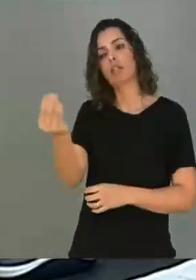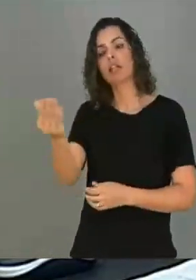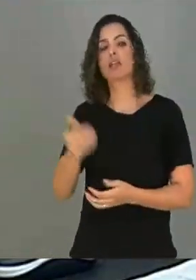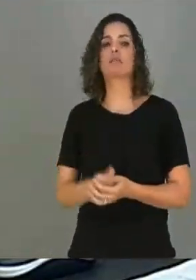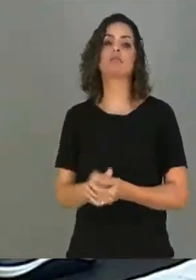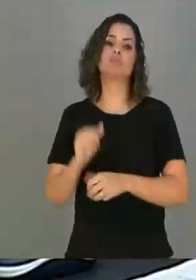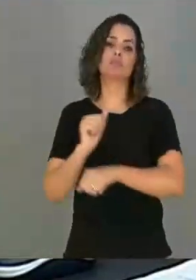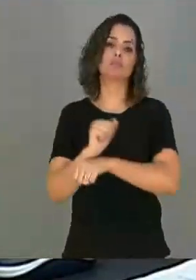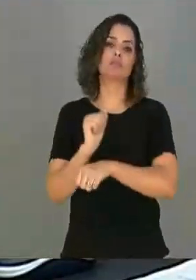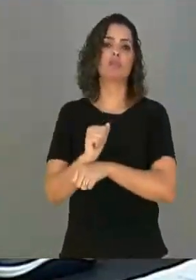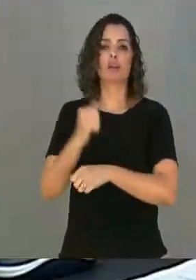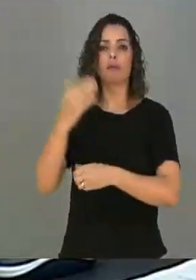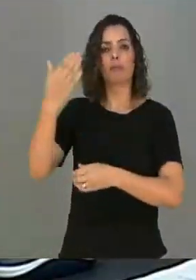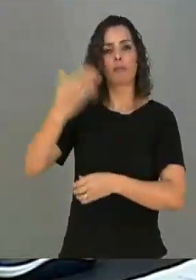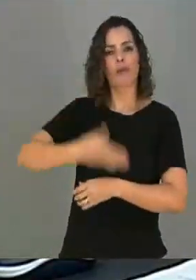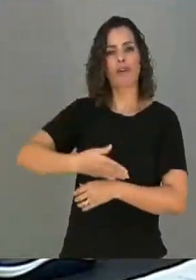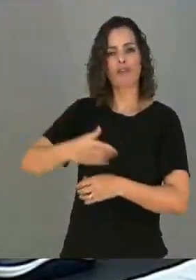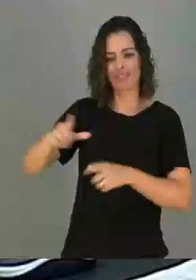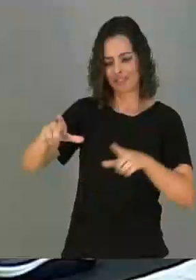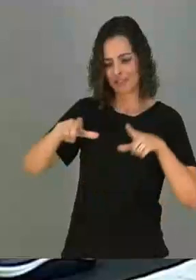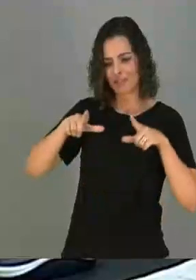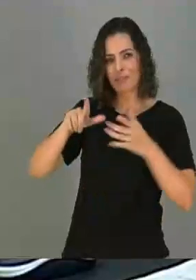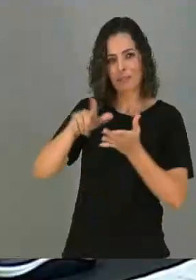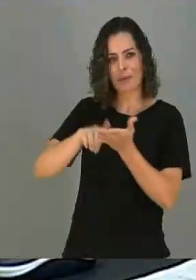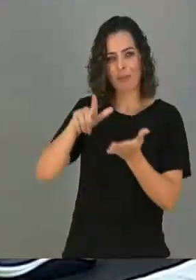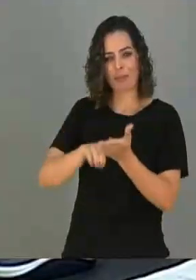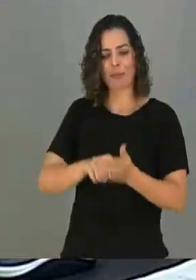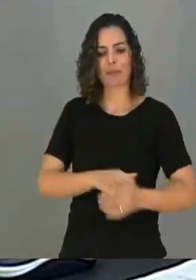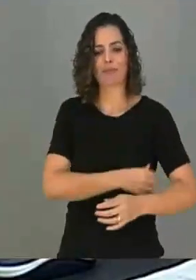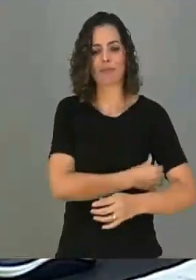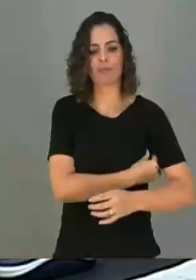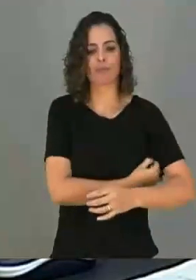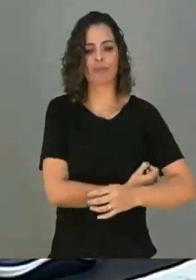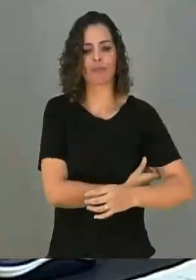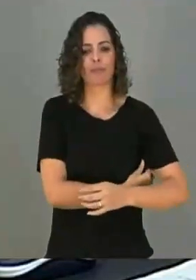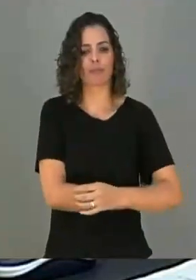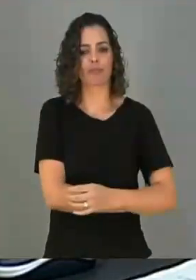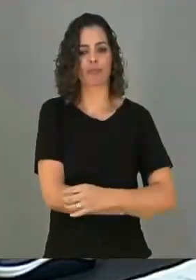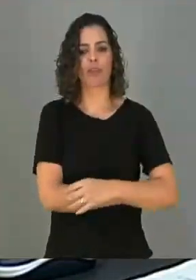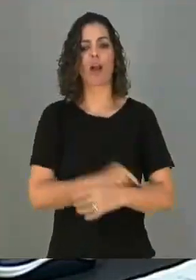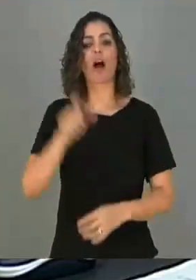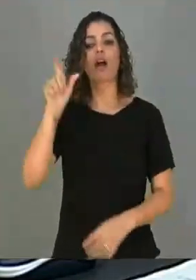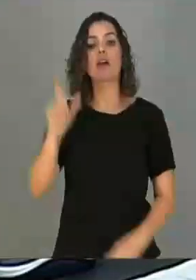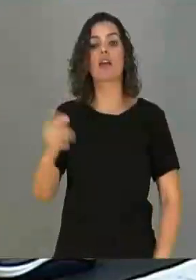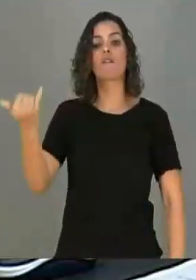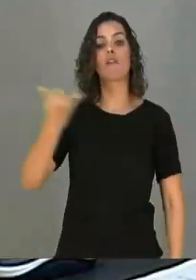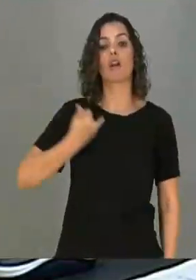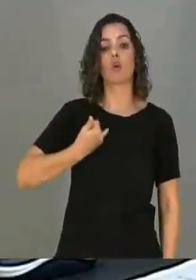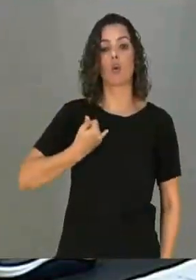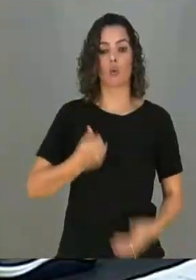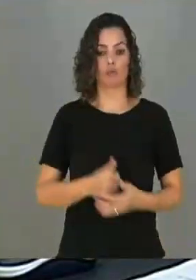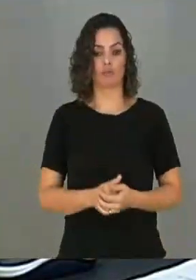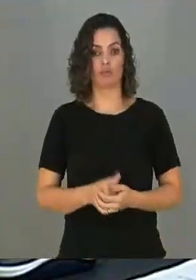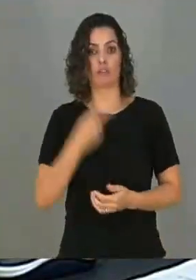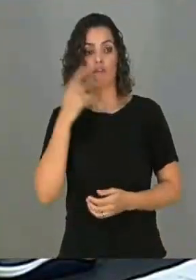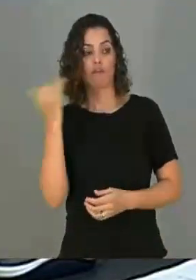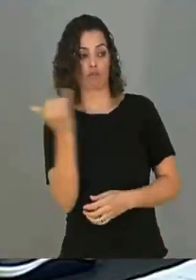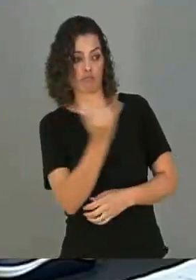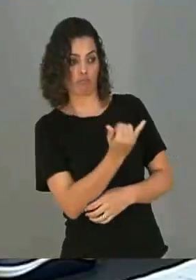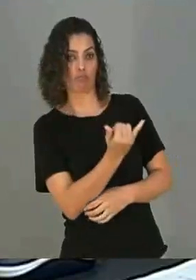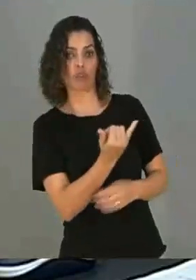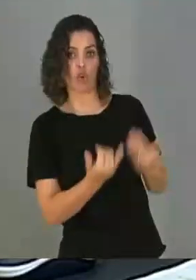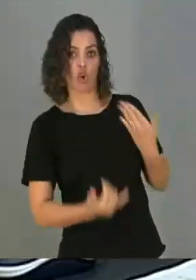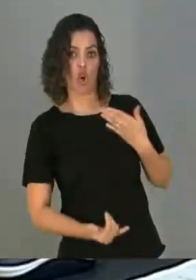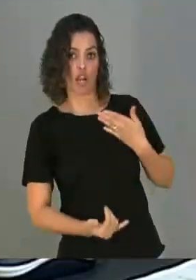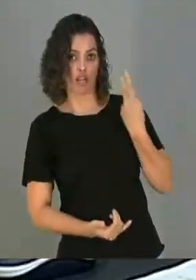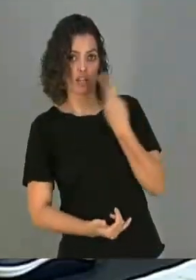esperando o comprovante ali. Ele estava fazendo a manobra e ele disse para mim, ele disse para o outro colega, comentou com um